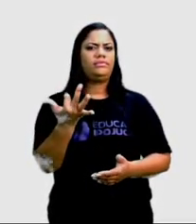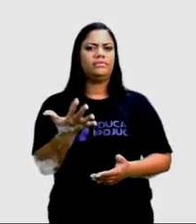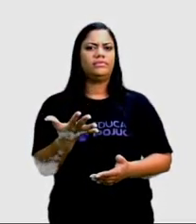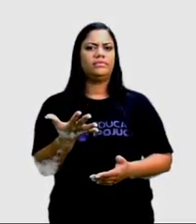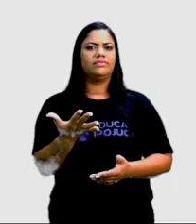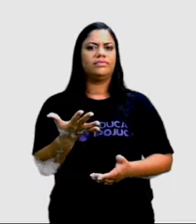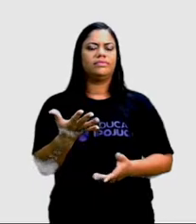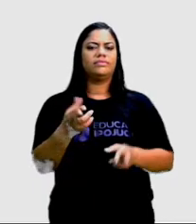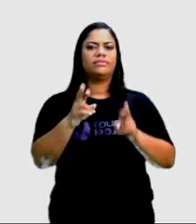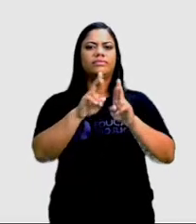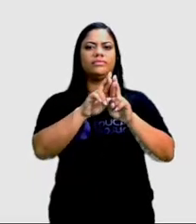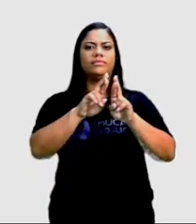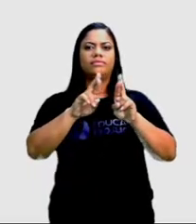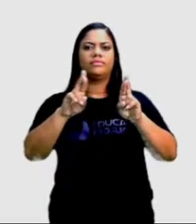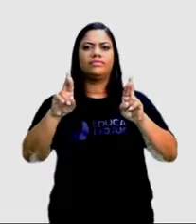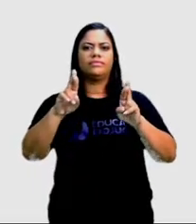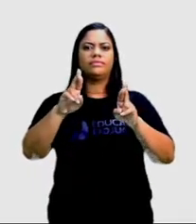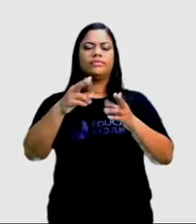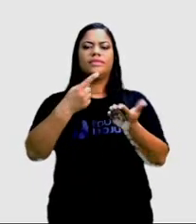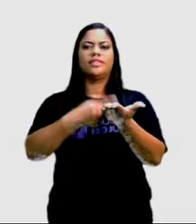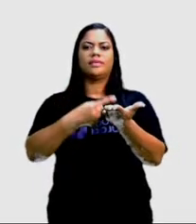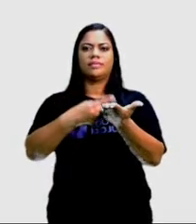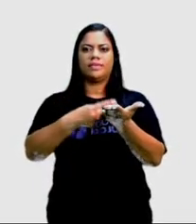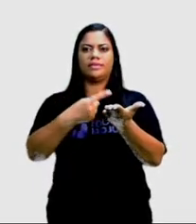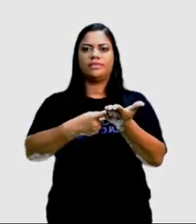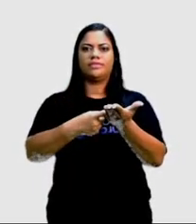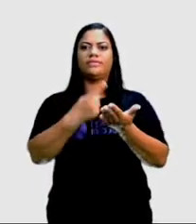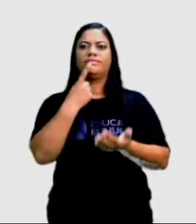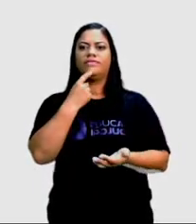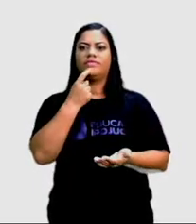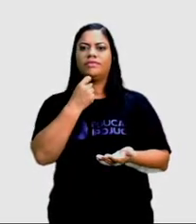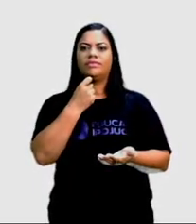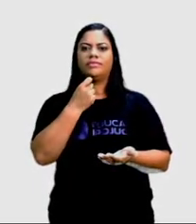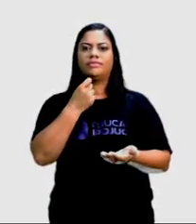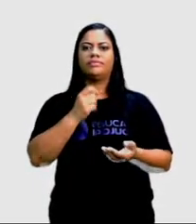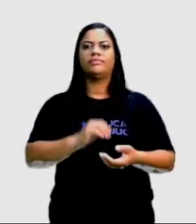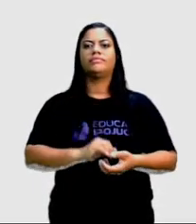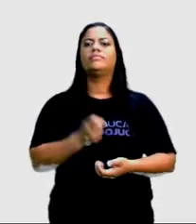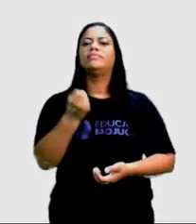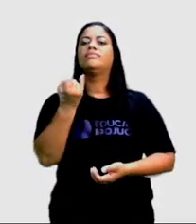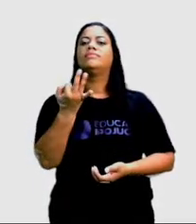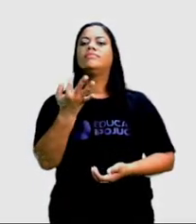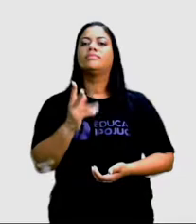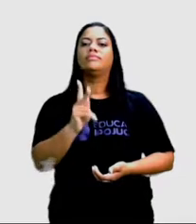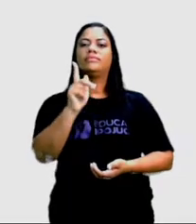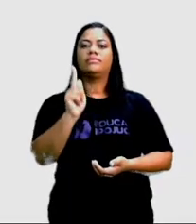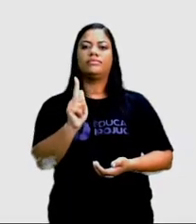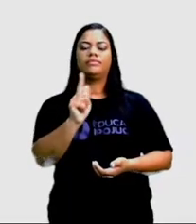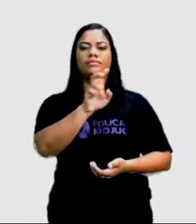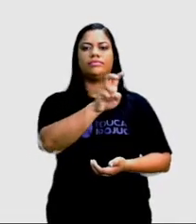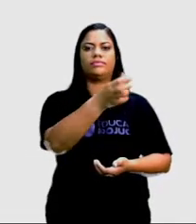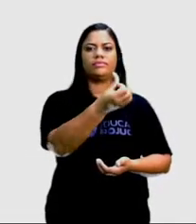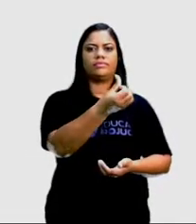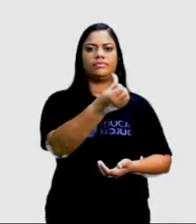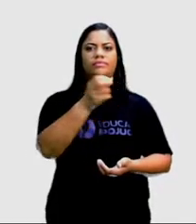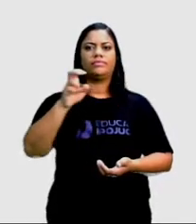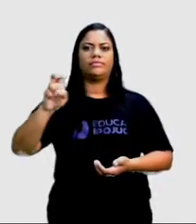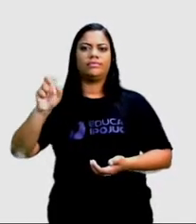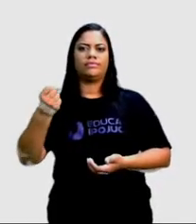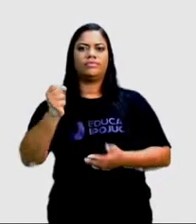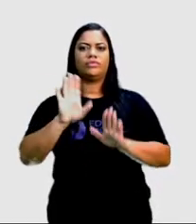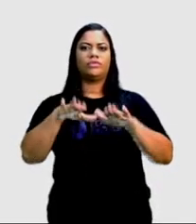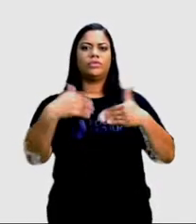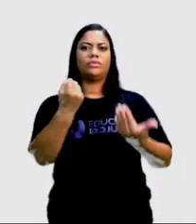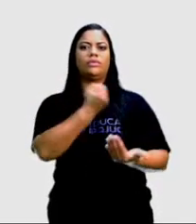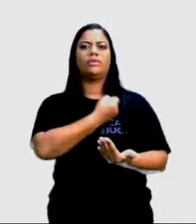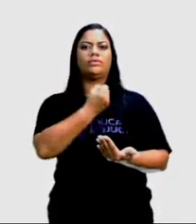a reta, a seta, está marcando? Olha aqui, entre 56 e 58, qual é o